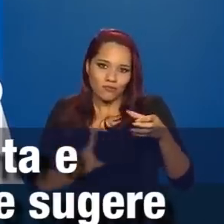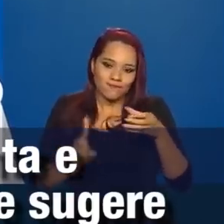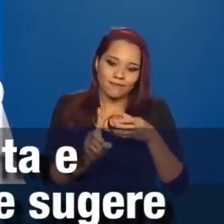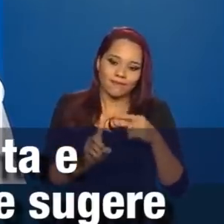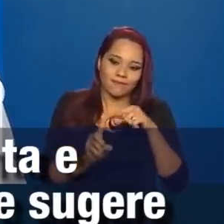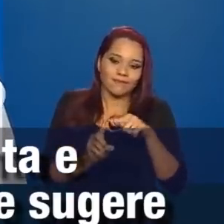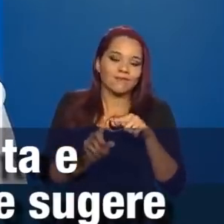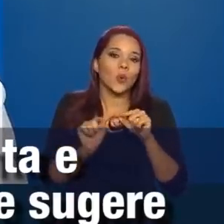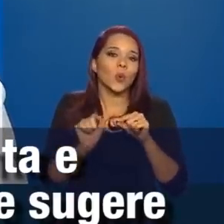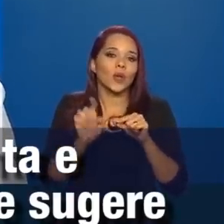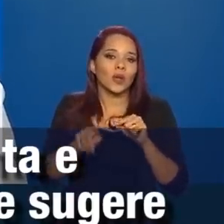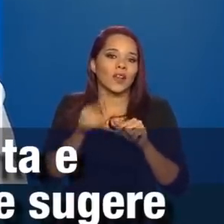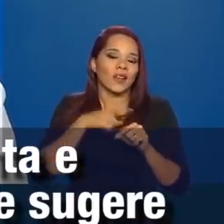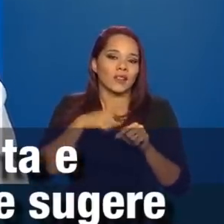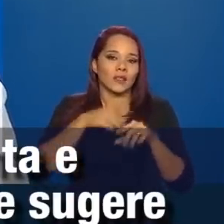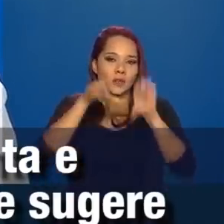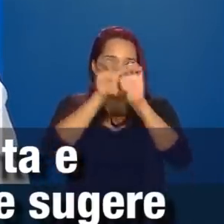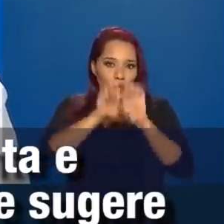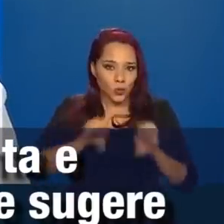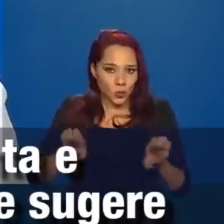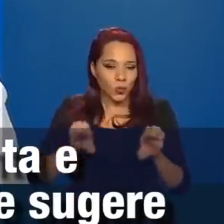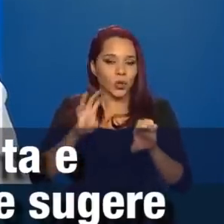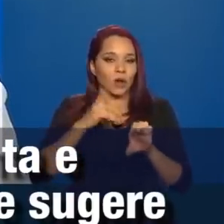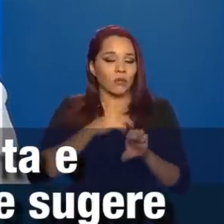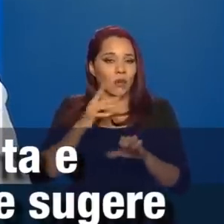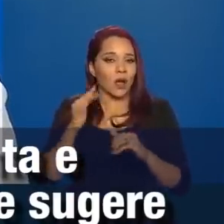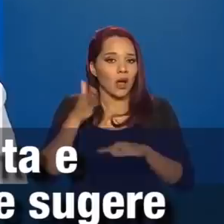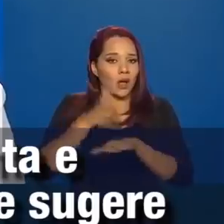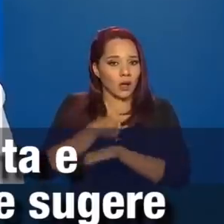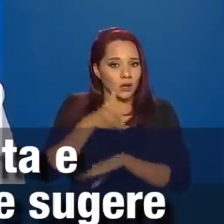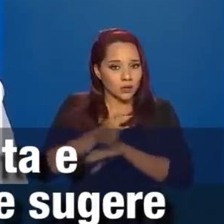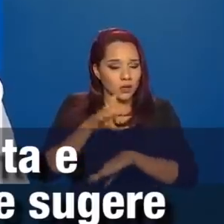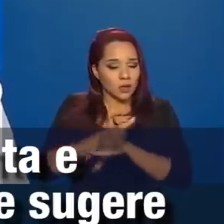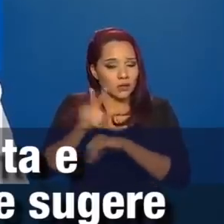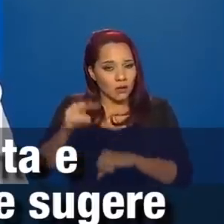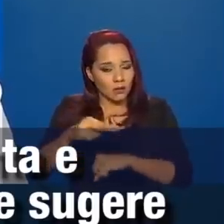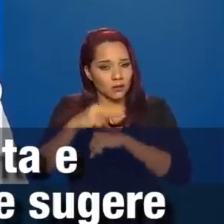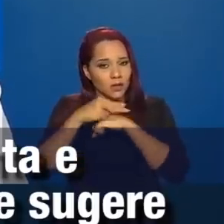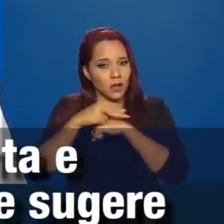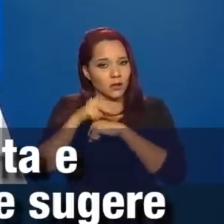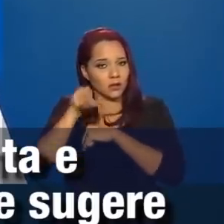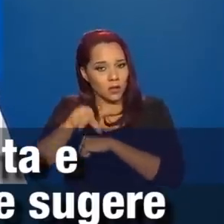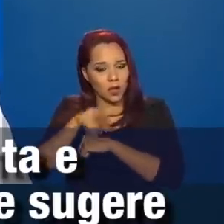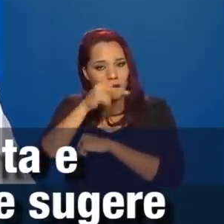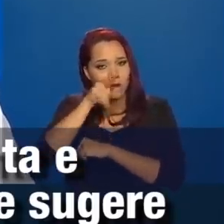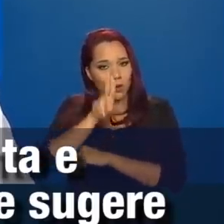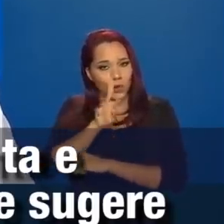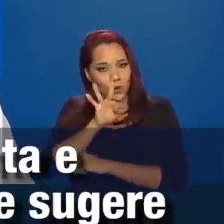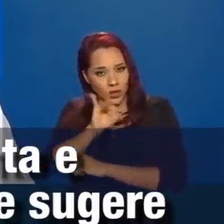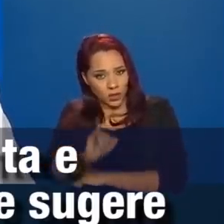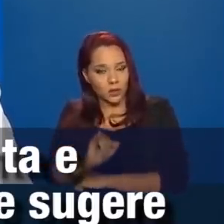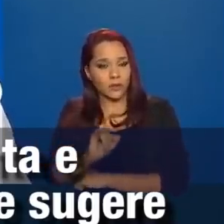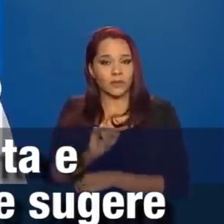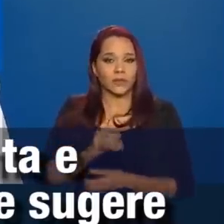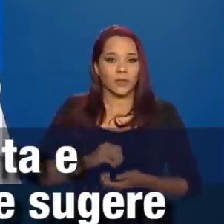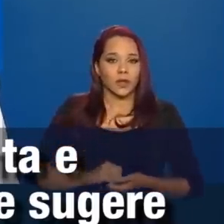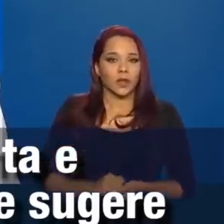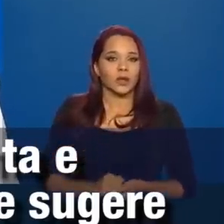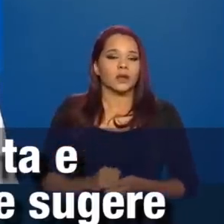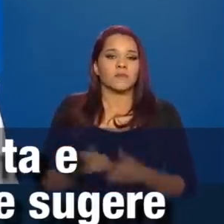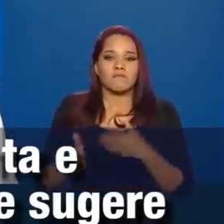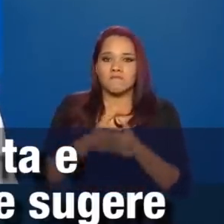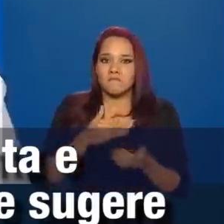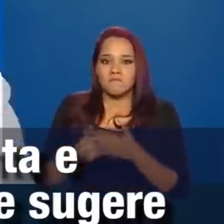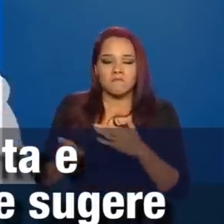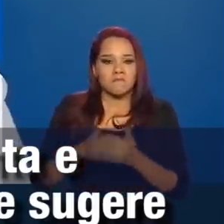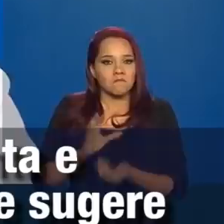isto estruturar o acesso aos leitos de internação, os leitos de UTI,